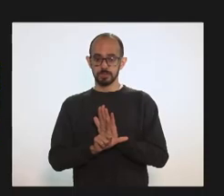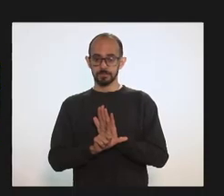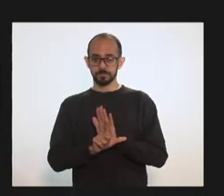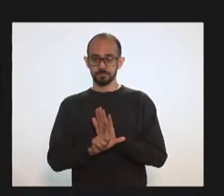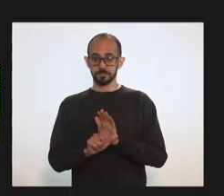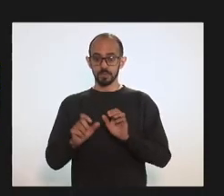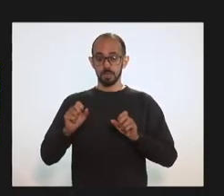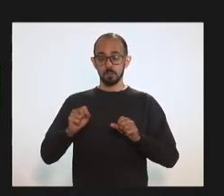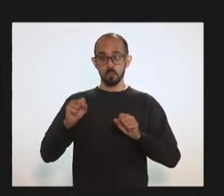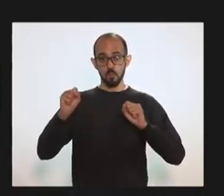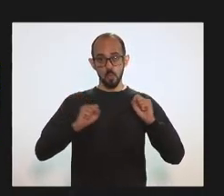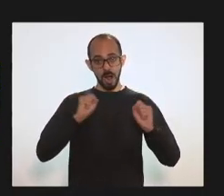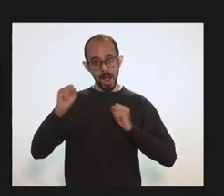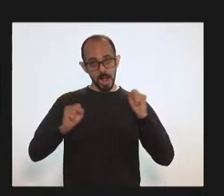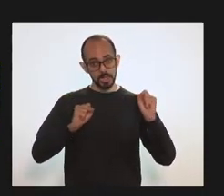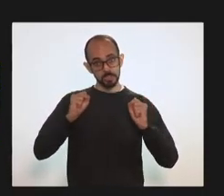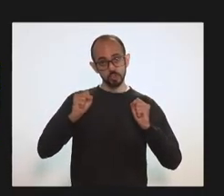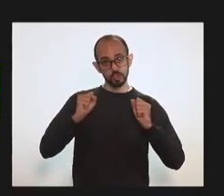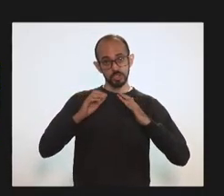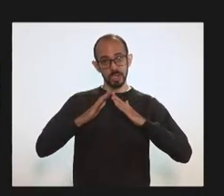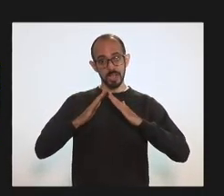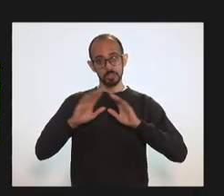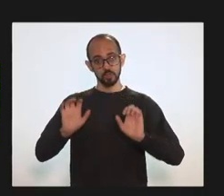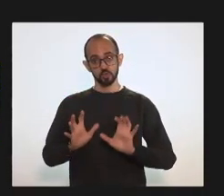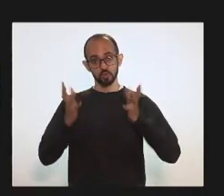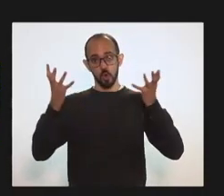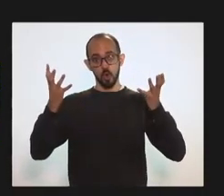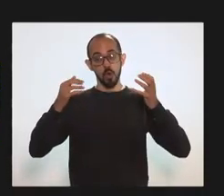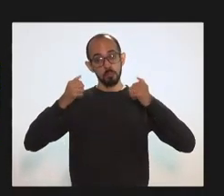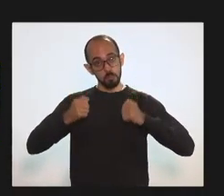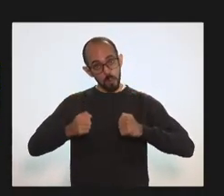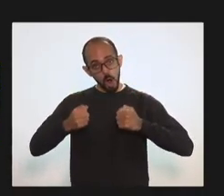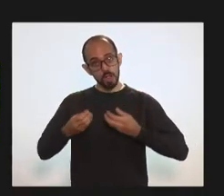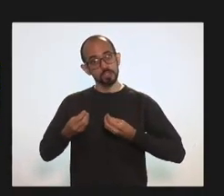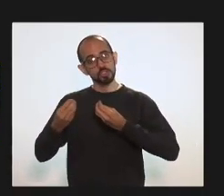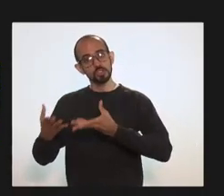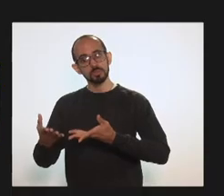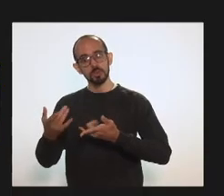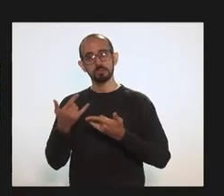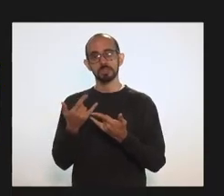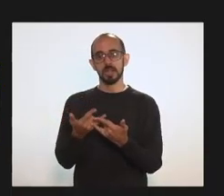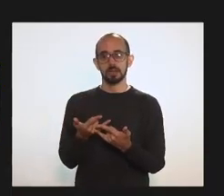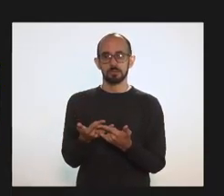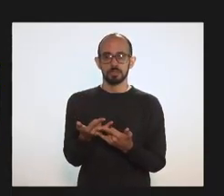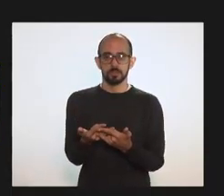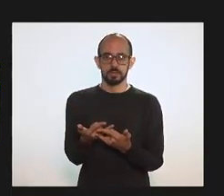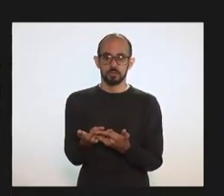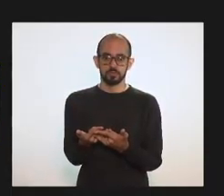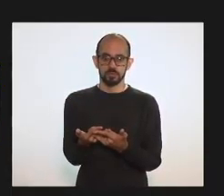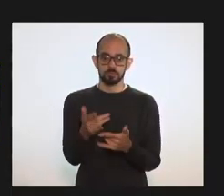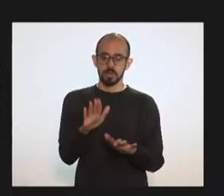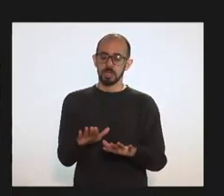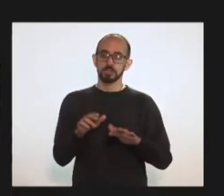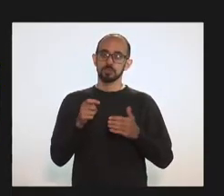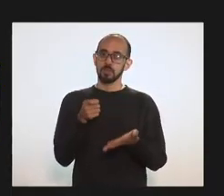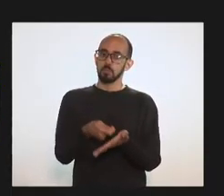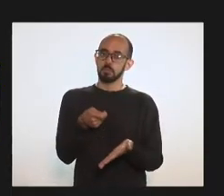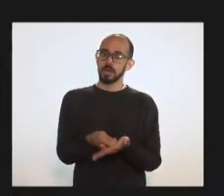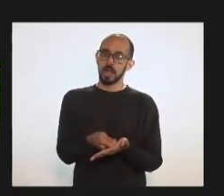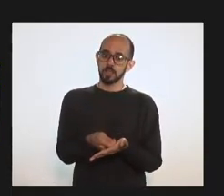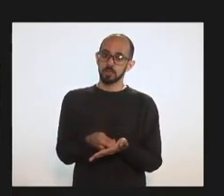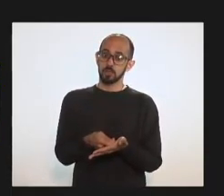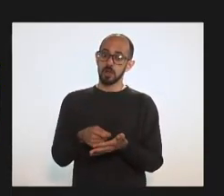bares poderão. Você não pode obrigar um bar. Tá certo. Então, nós estamos alterando a sua lei,